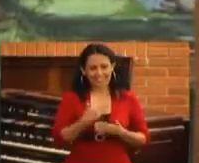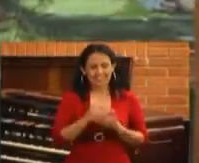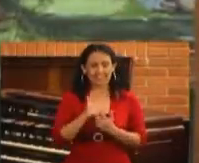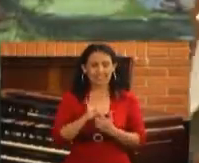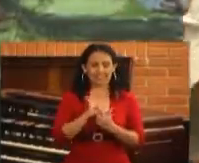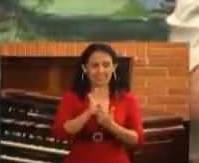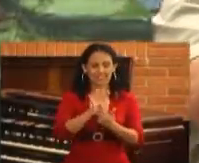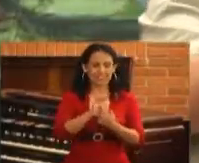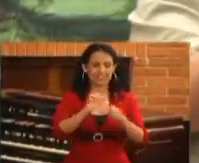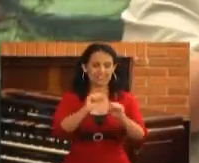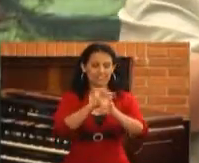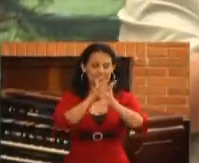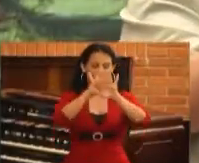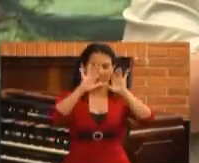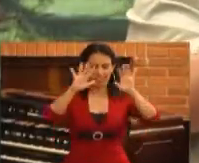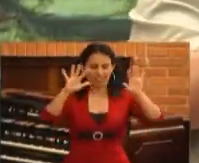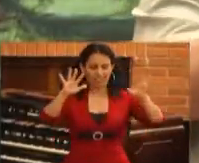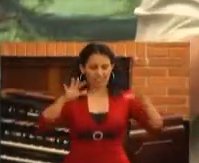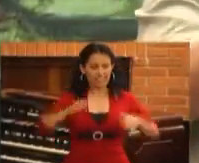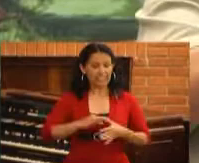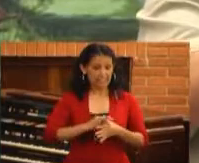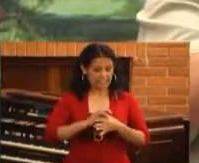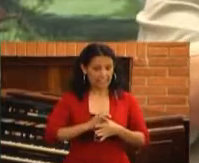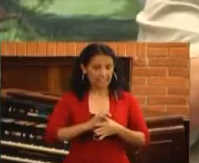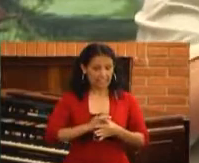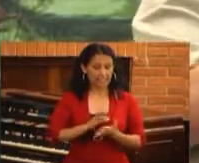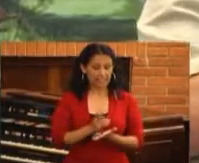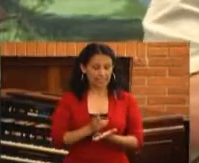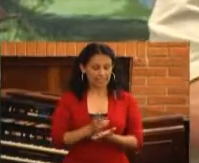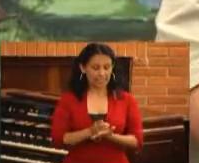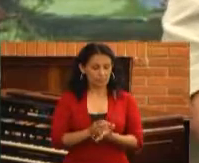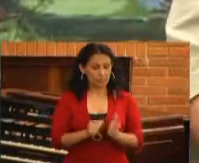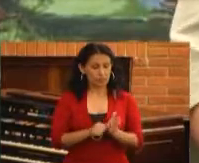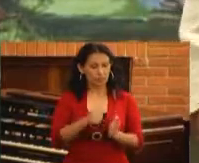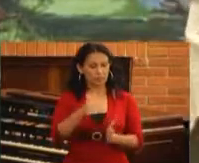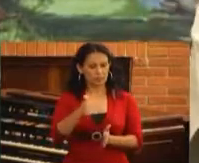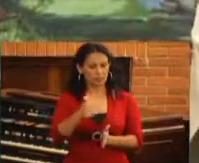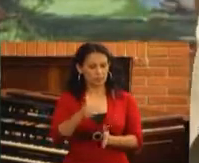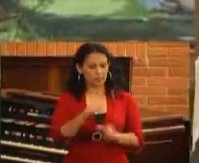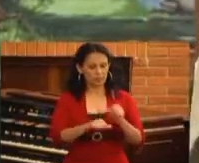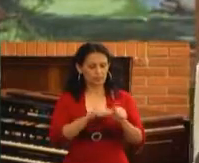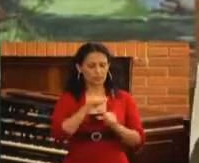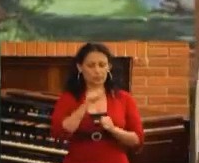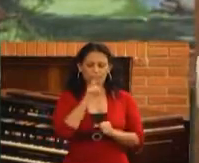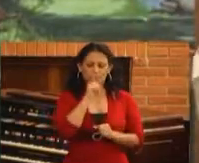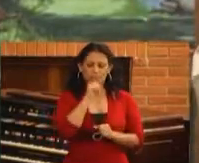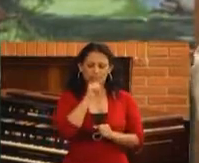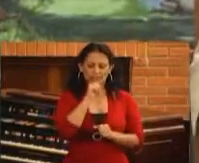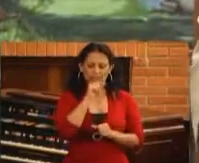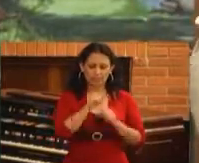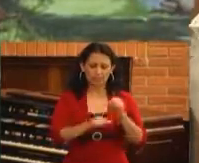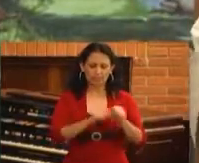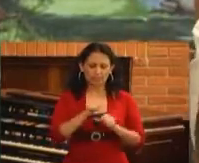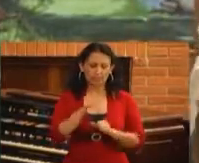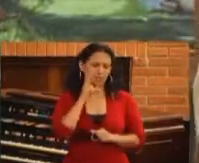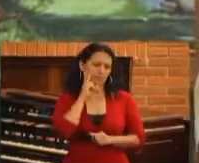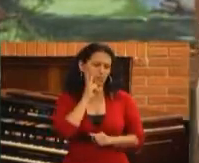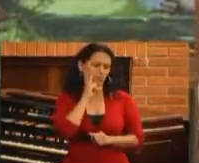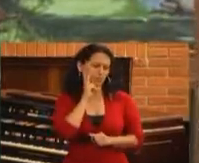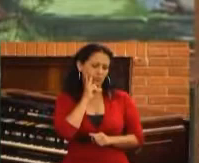seu estado corpóreo. A primeira vez foi no milagre da transformação de uma